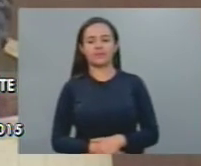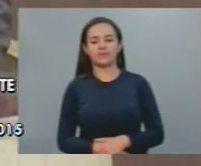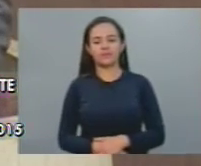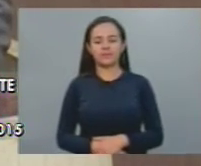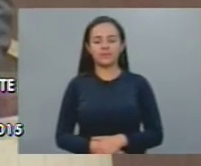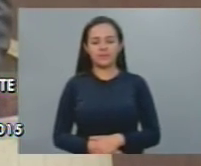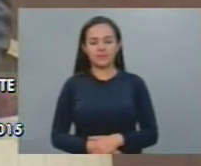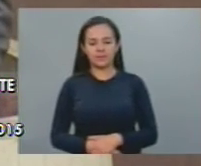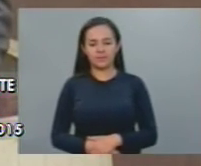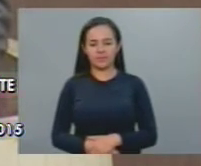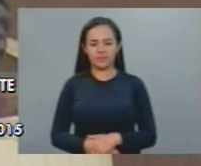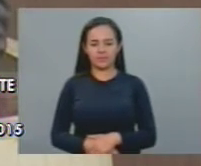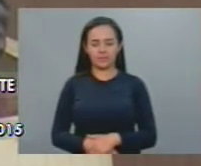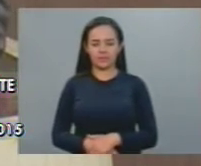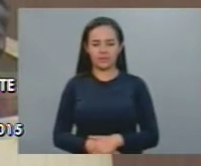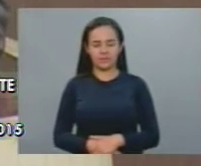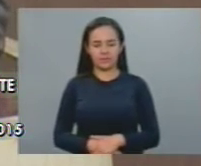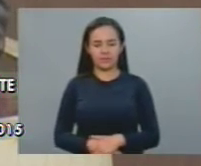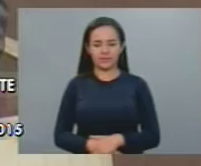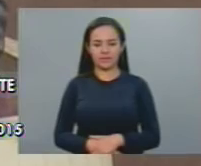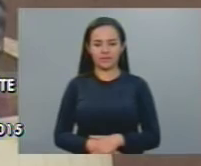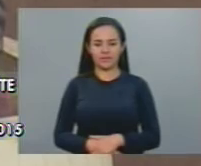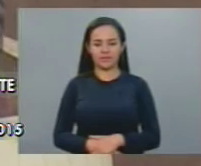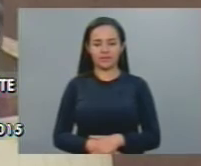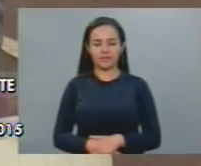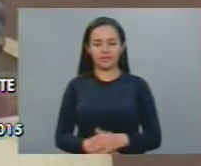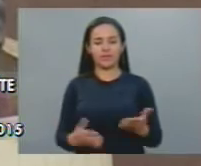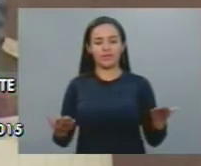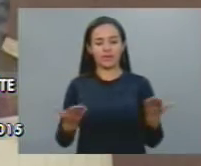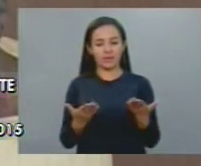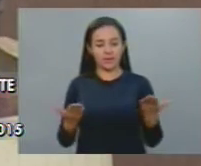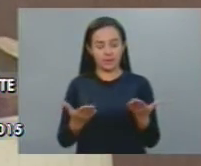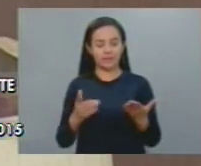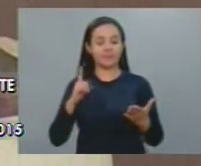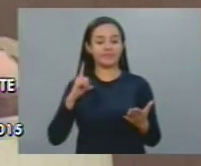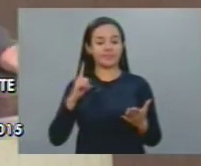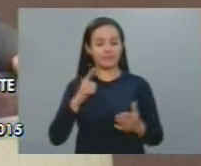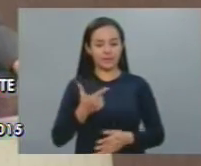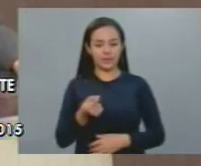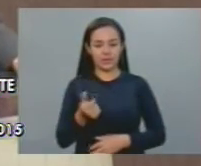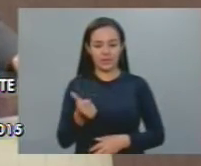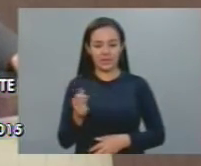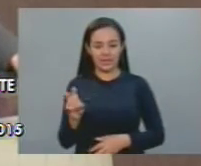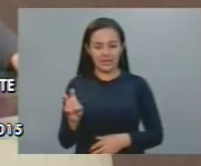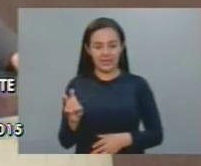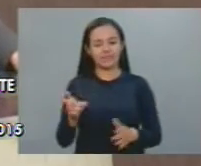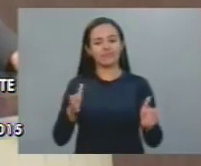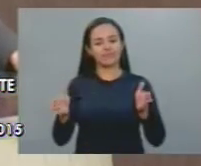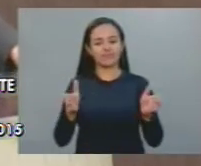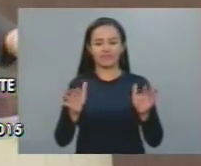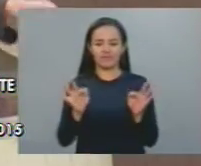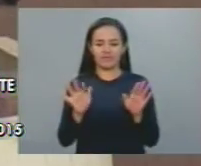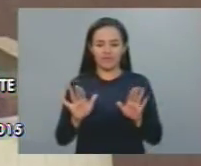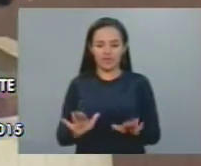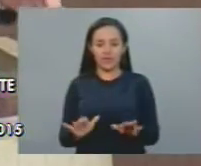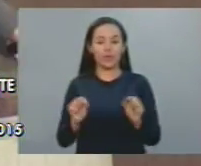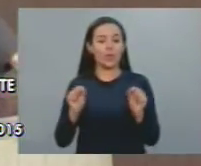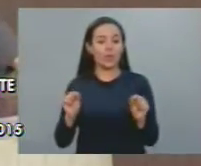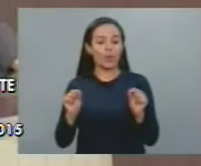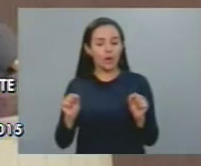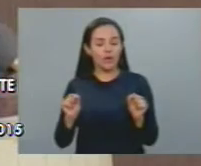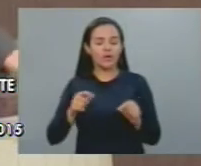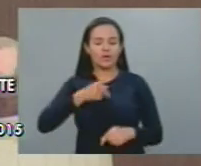Este é o primeiro ano em que se finda o primeiro mandato que